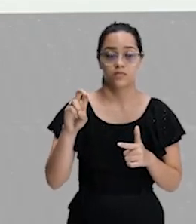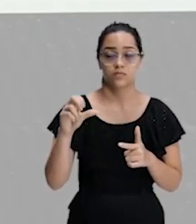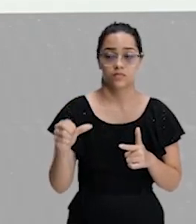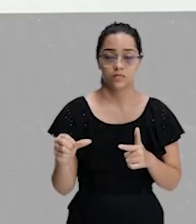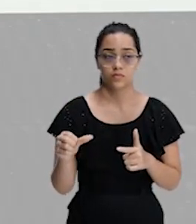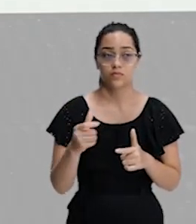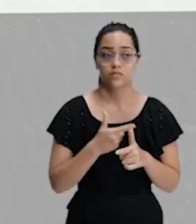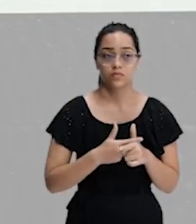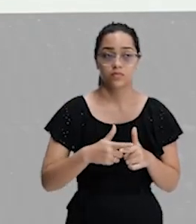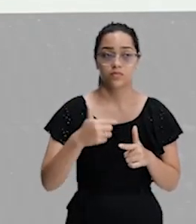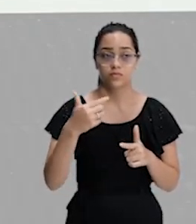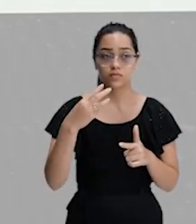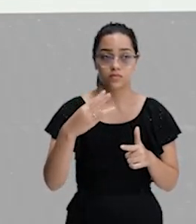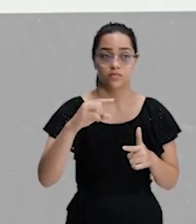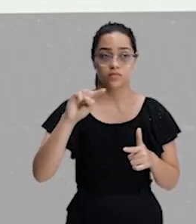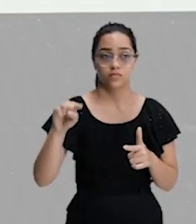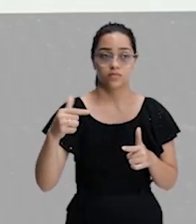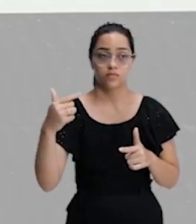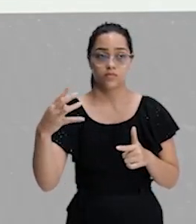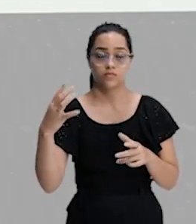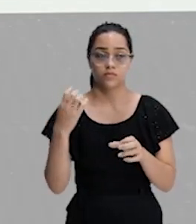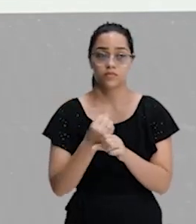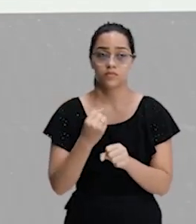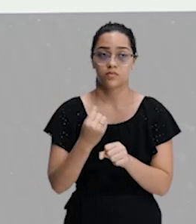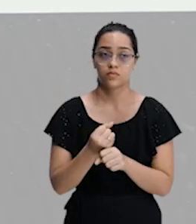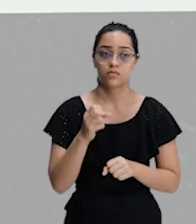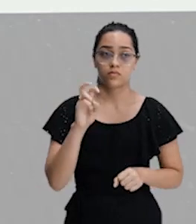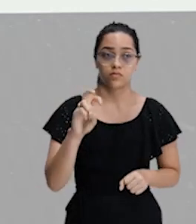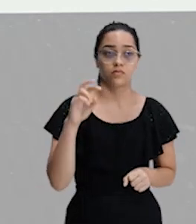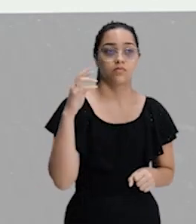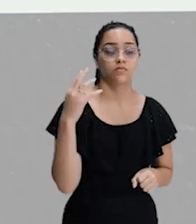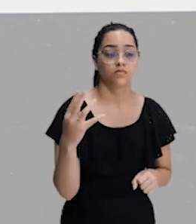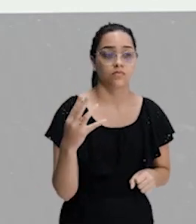169,56 por 3,14, você vai encontrar 54.